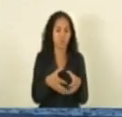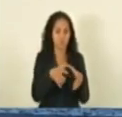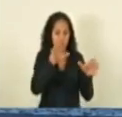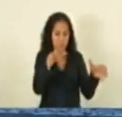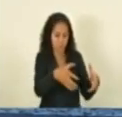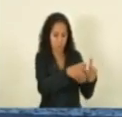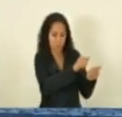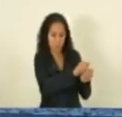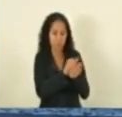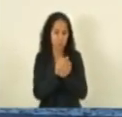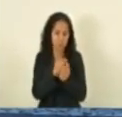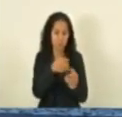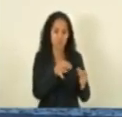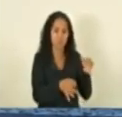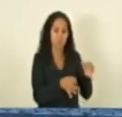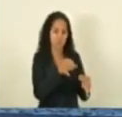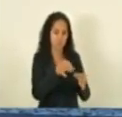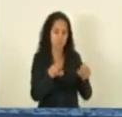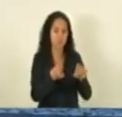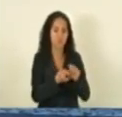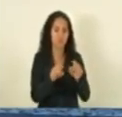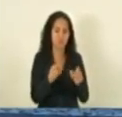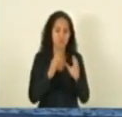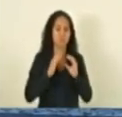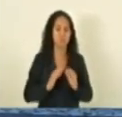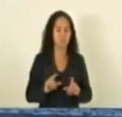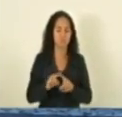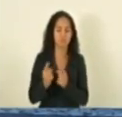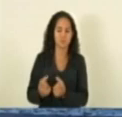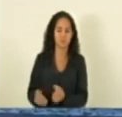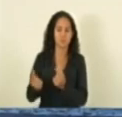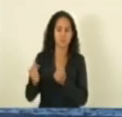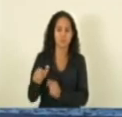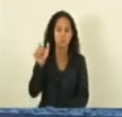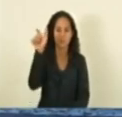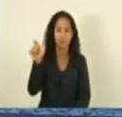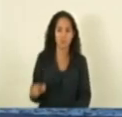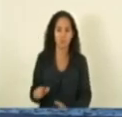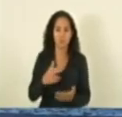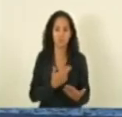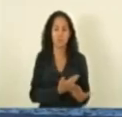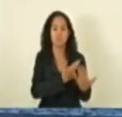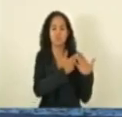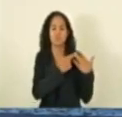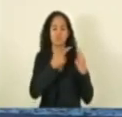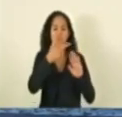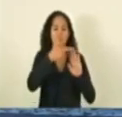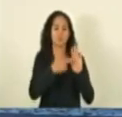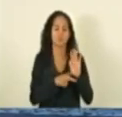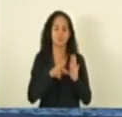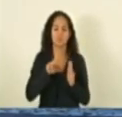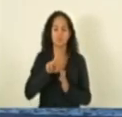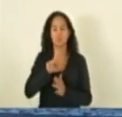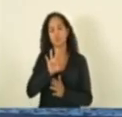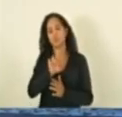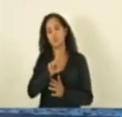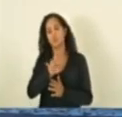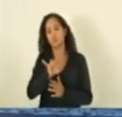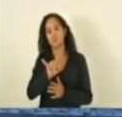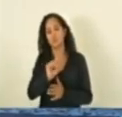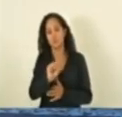Conjunto de Justiça, Cidadania e de Finanças, relator Freitas, para oferecer parecer oral à matéria.